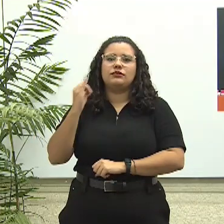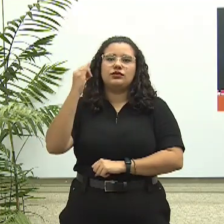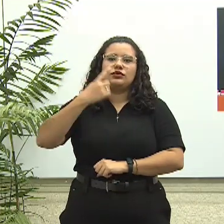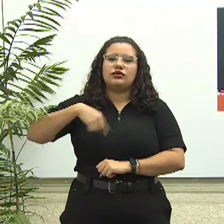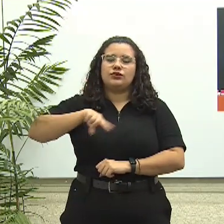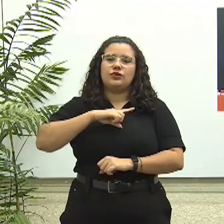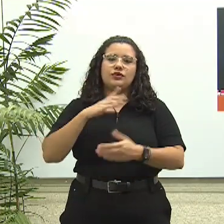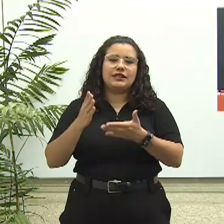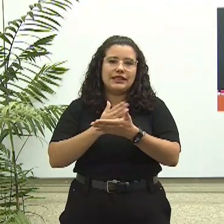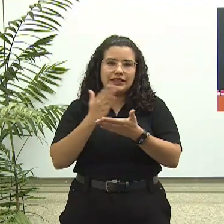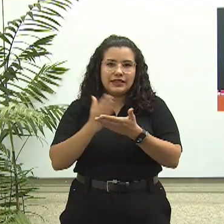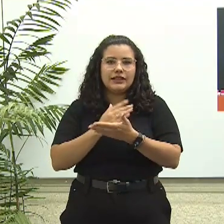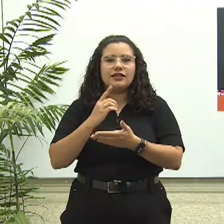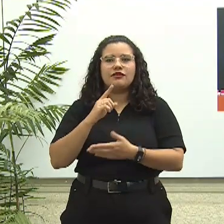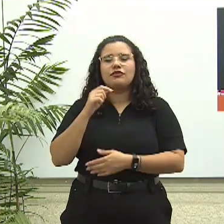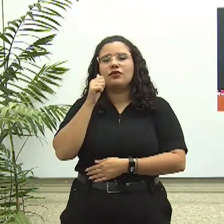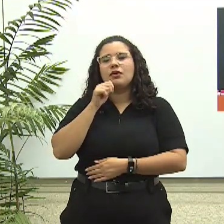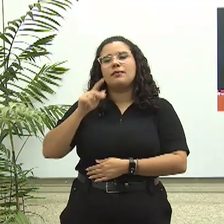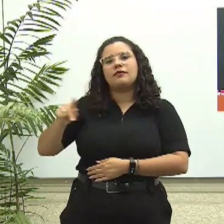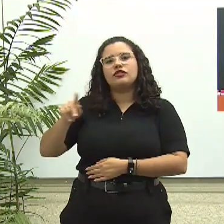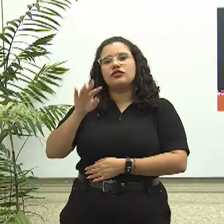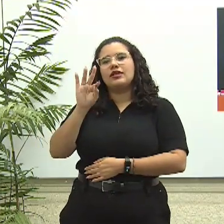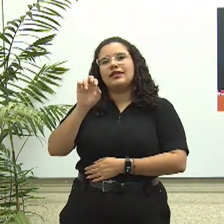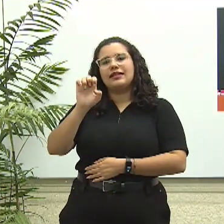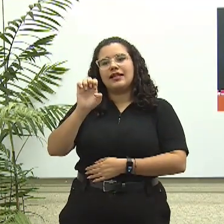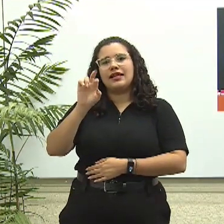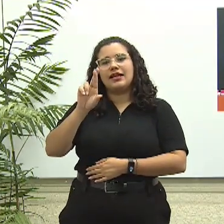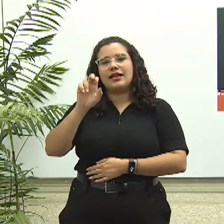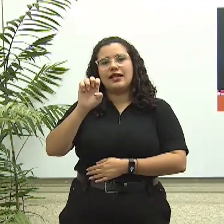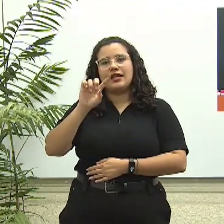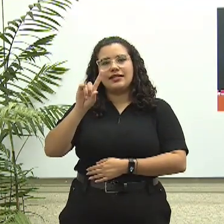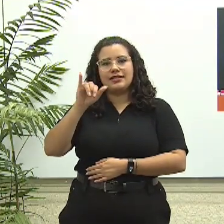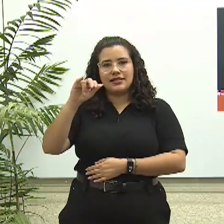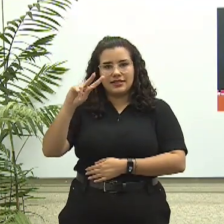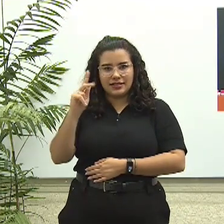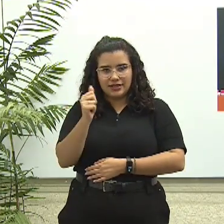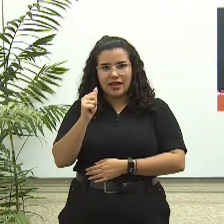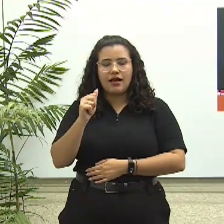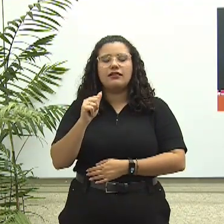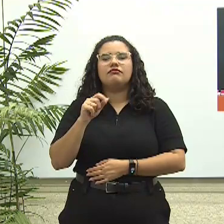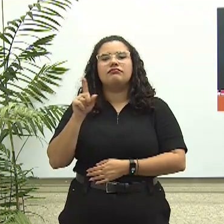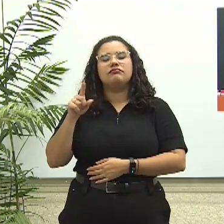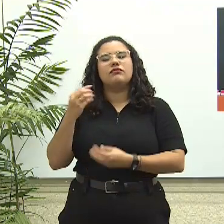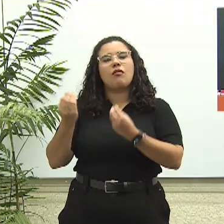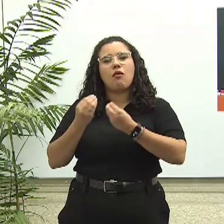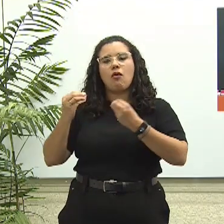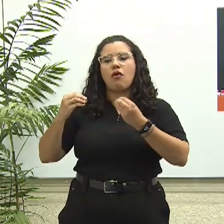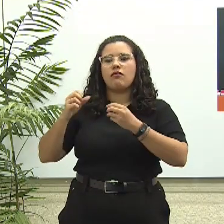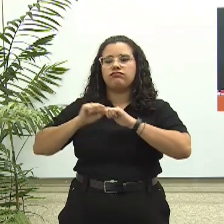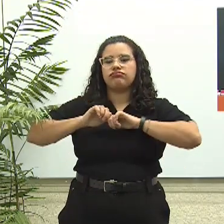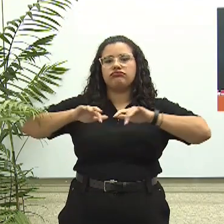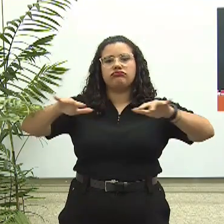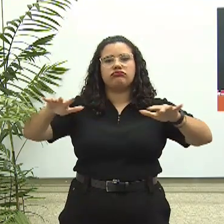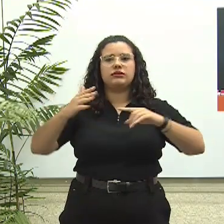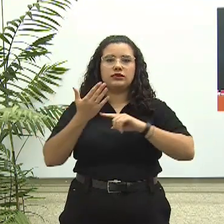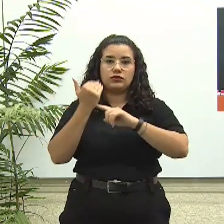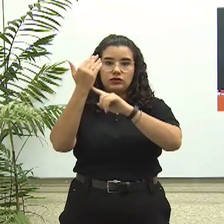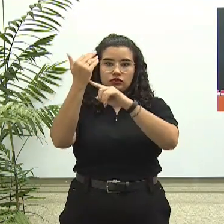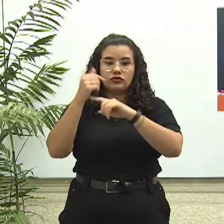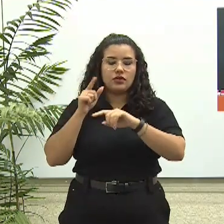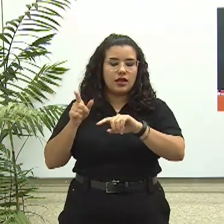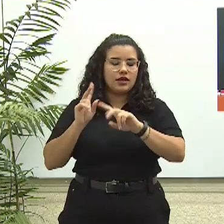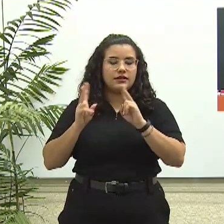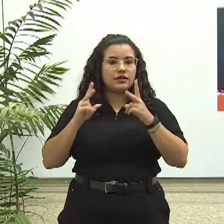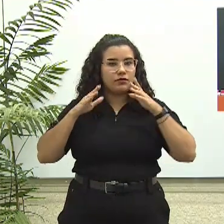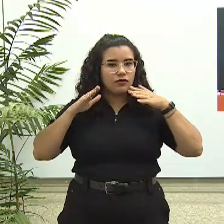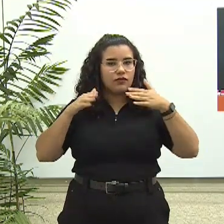na na na obra da professora Terezinha Ferrari Fabric alização da cidade e a ideologia da circulação e ela estava muito voltada